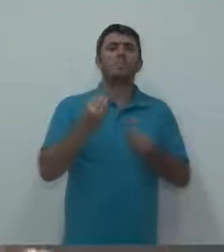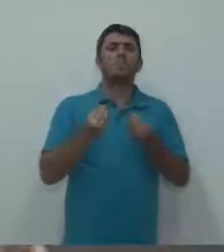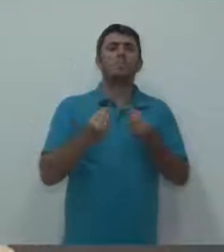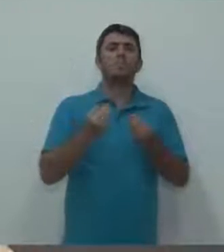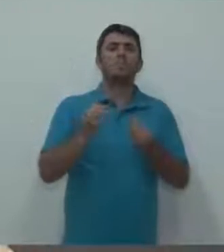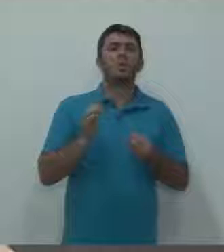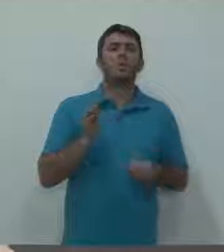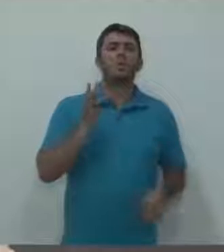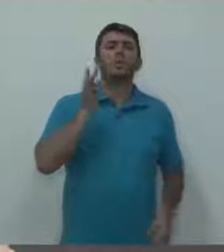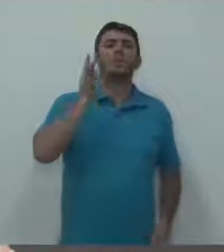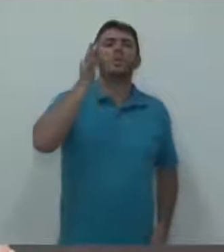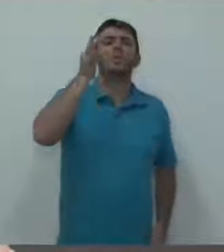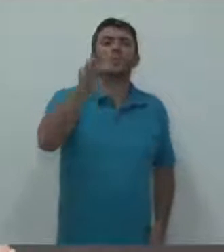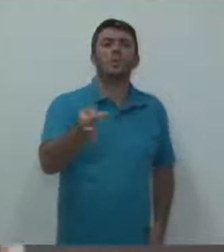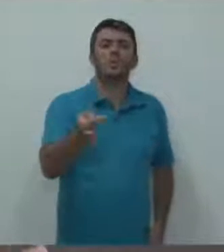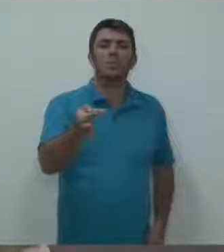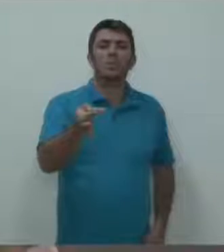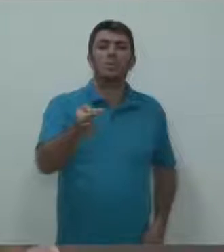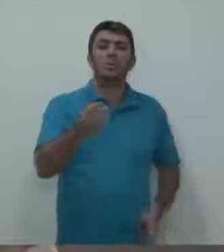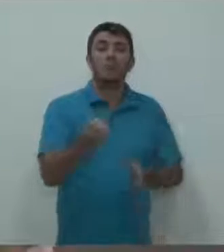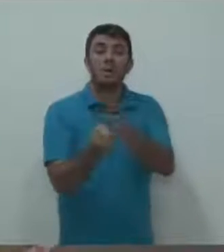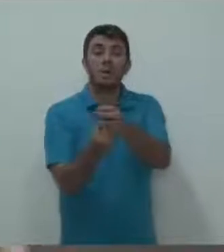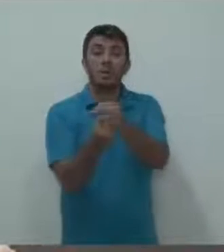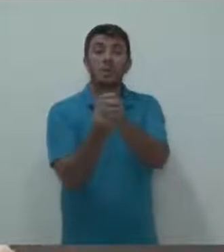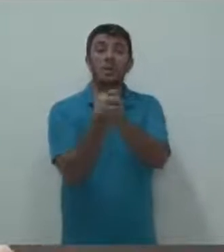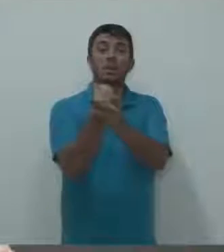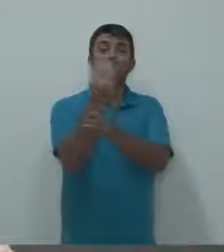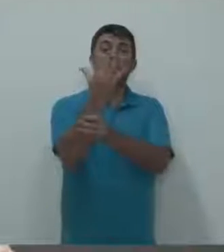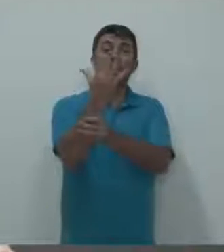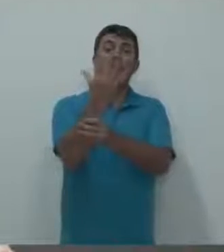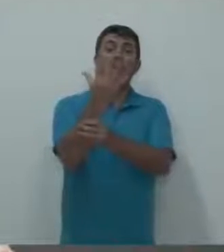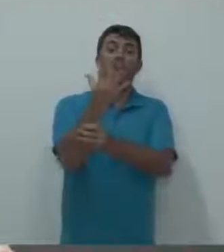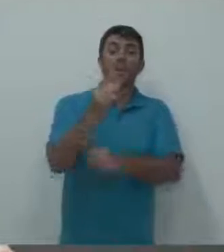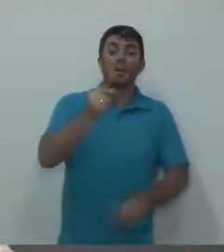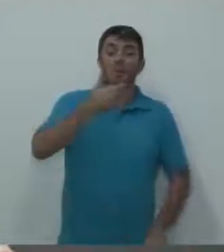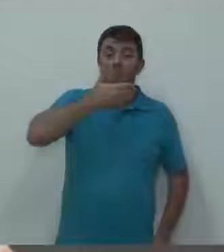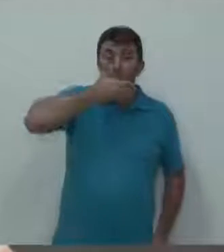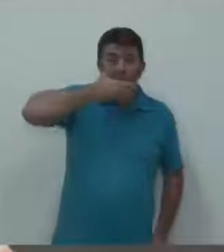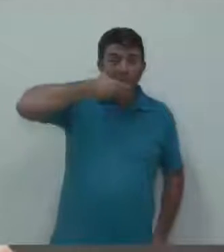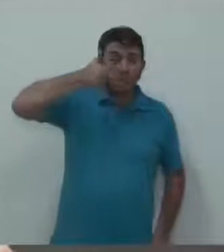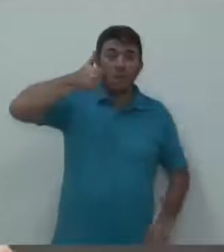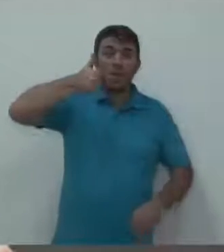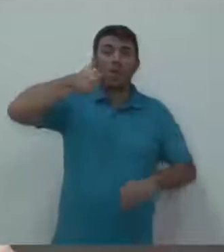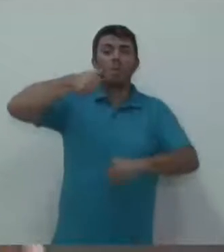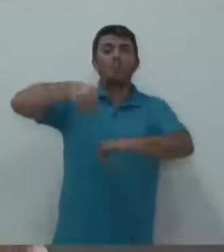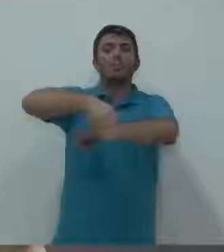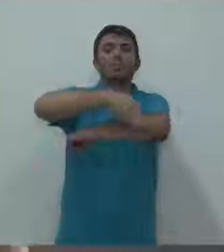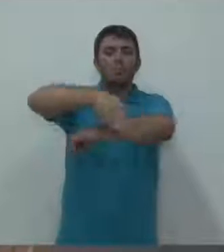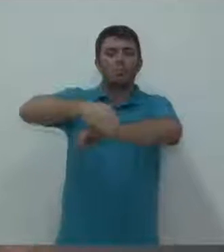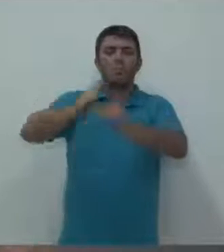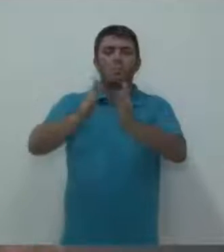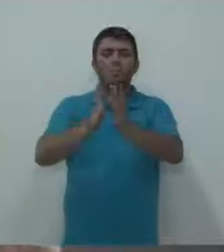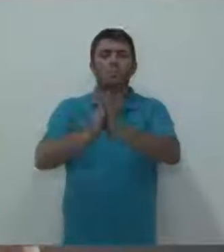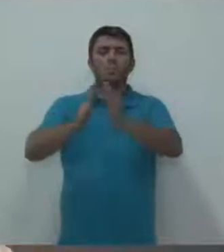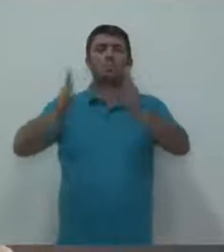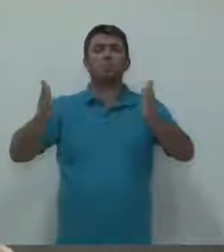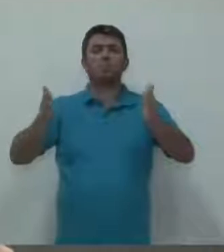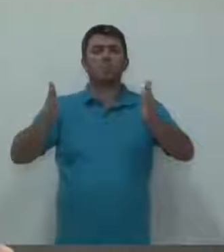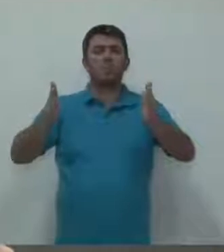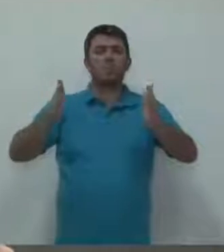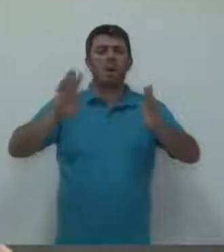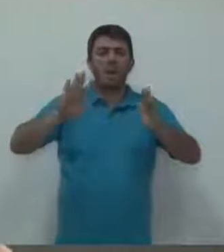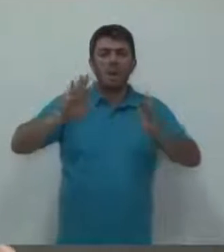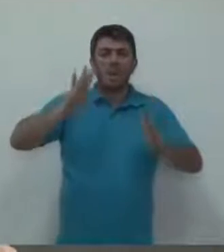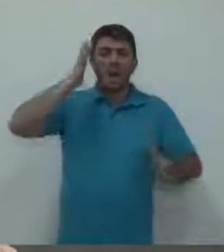Pensa-se no futuro em talvez criar, para melhor fluidez, o alargamento daquela região. Mas vai alargar, já vai criar isso